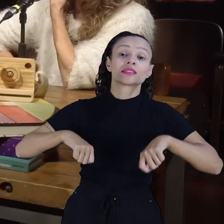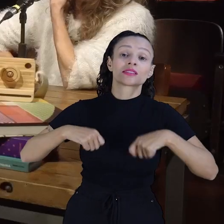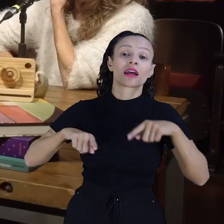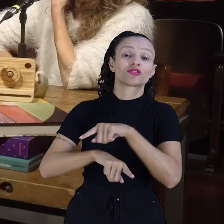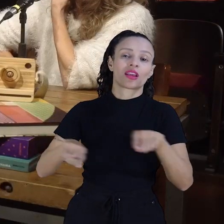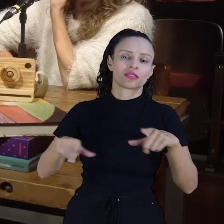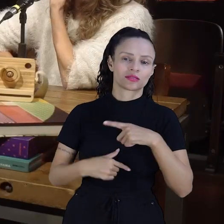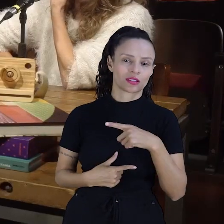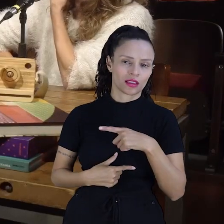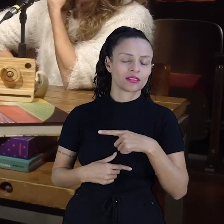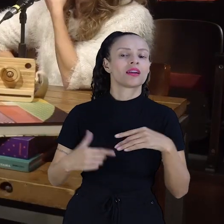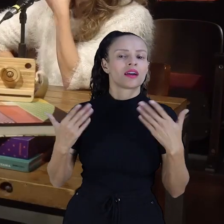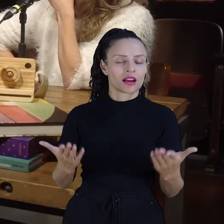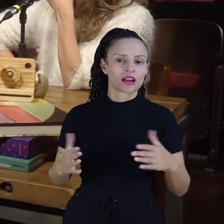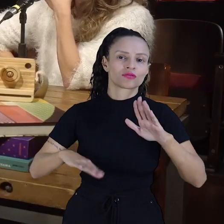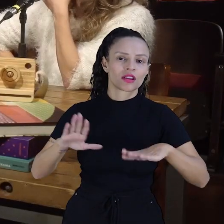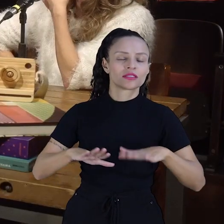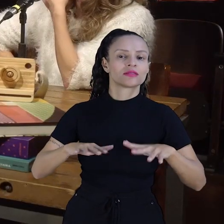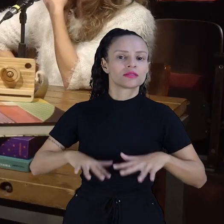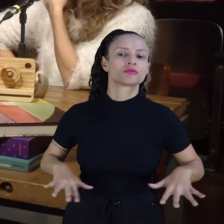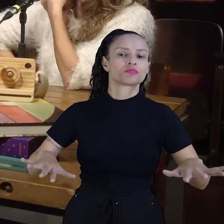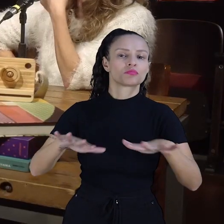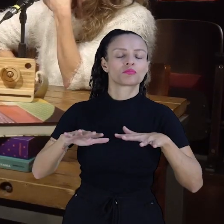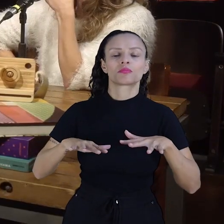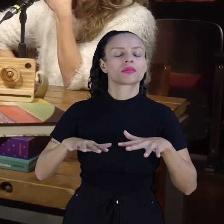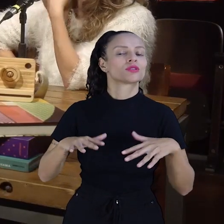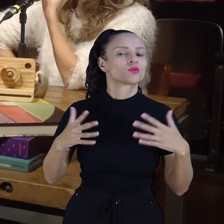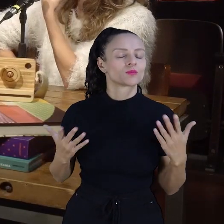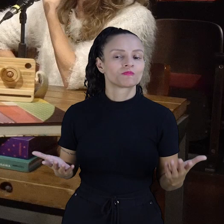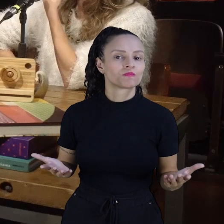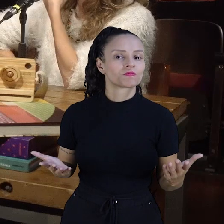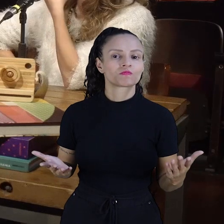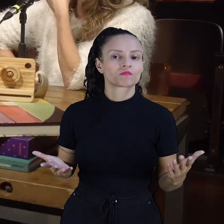todo. Que às vezes ficar ali naquele espaço,